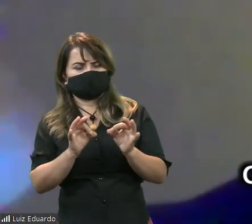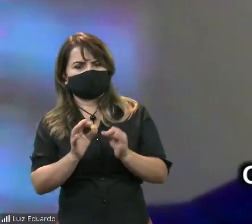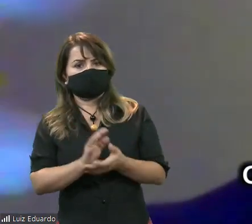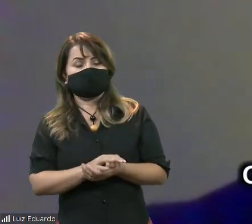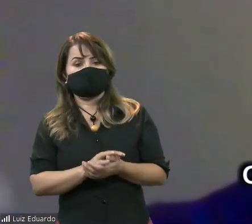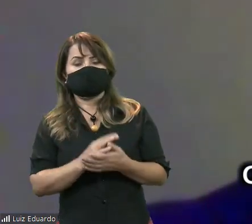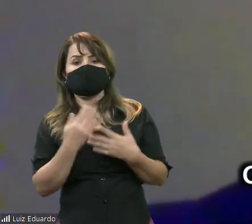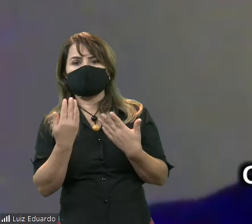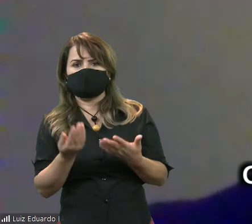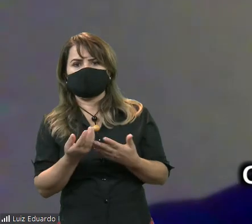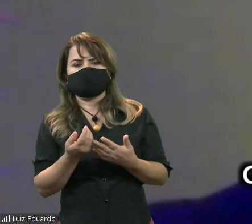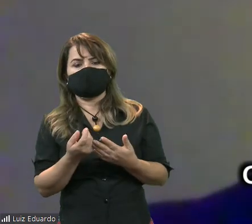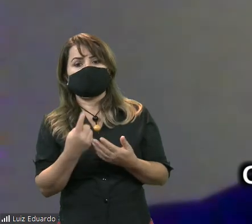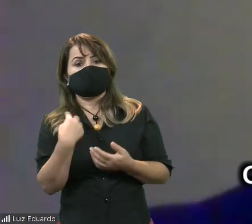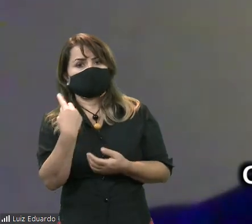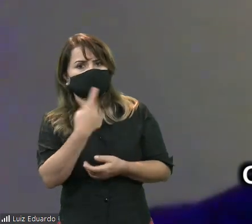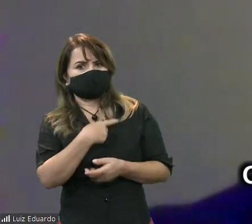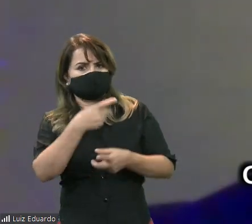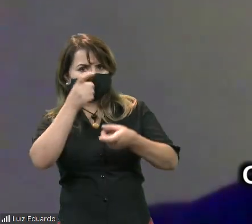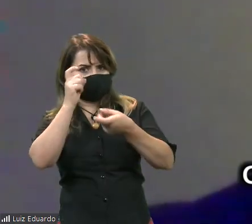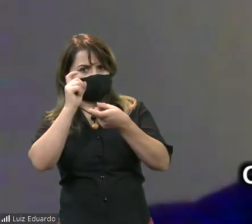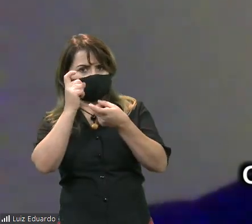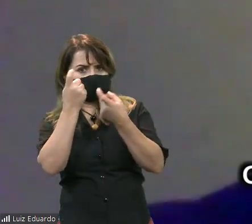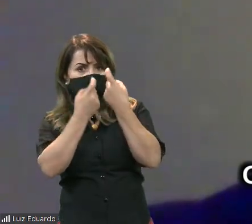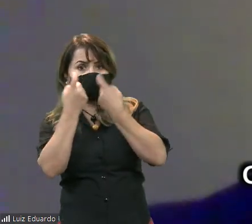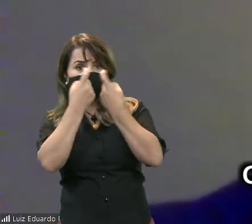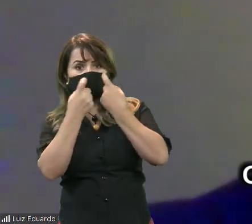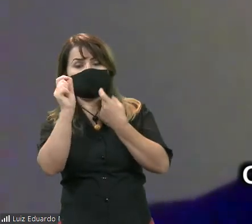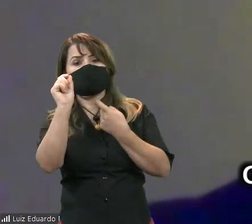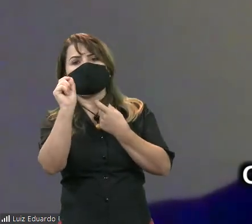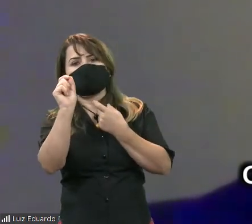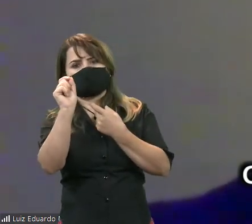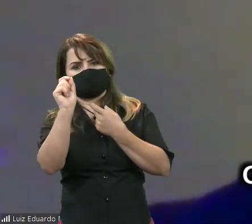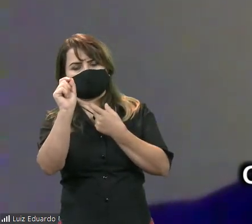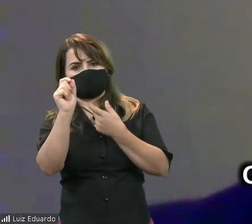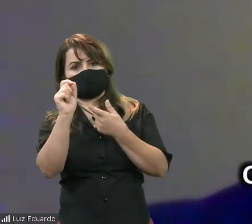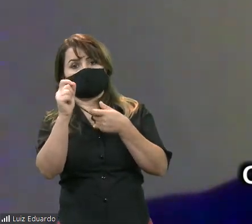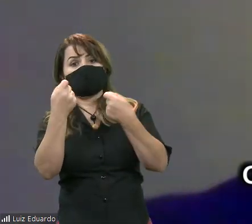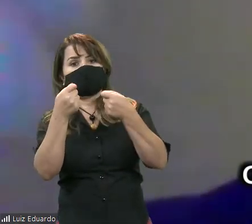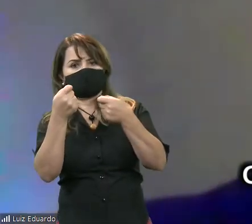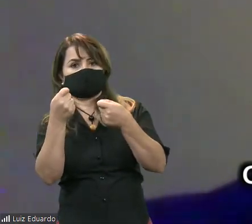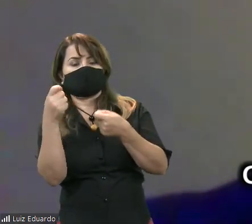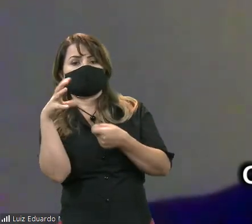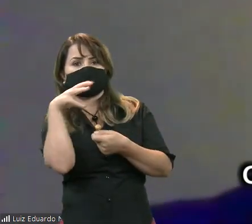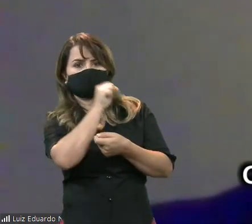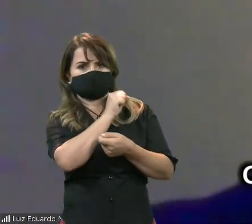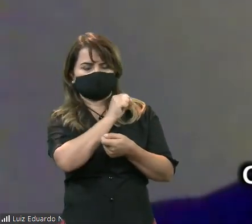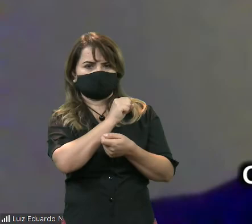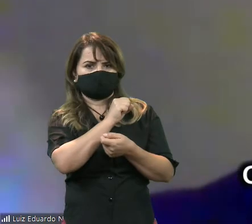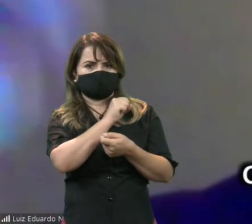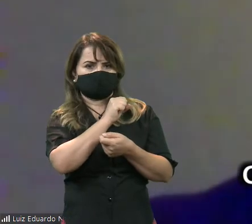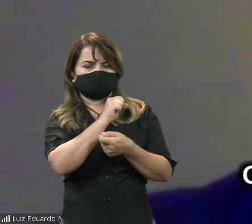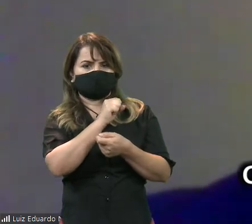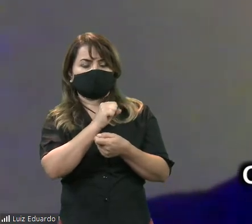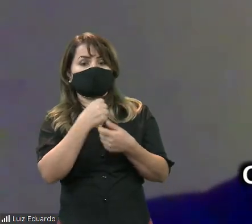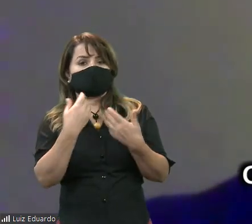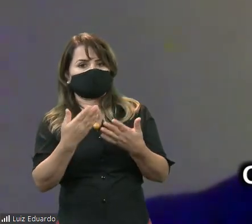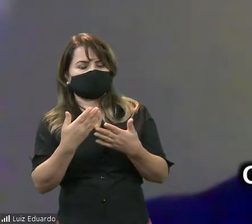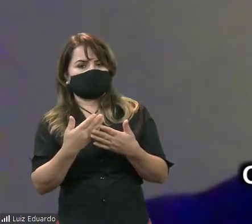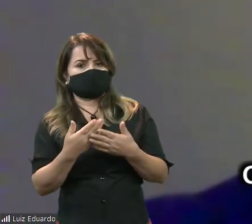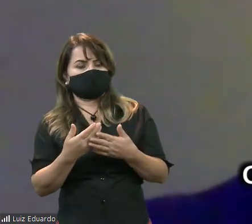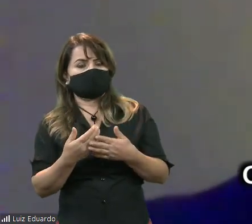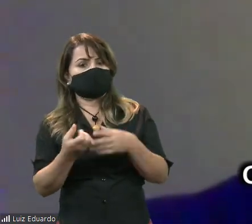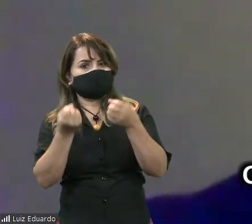o que nós agora precisamos nos preocupar é, primeiro, que haja uma agilidade, e eu repito, eu sou muito cético